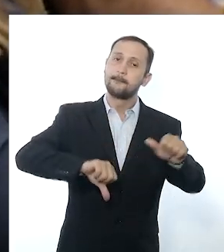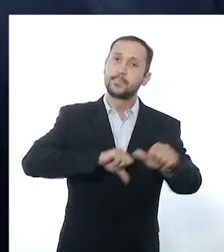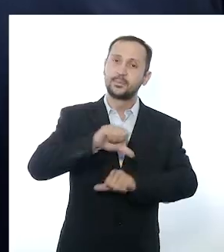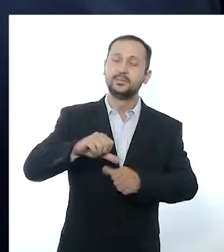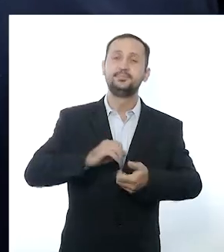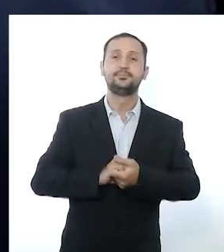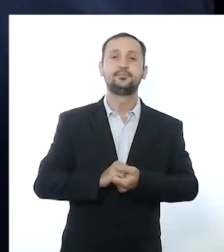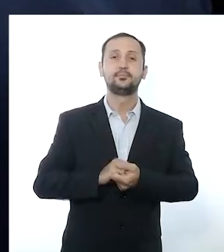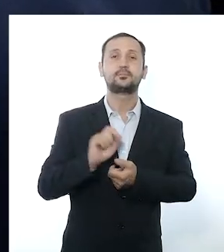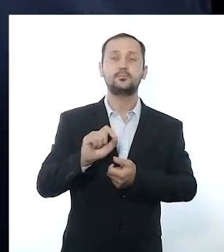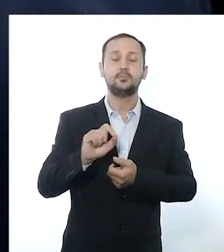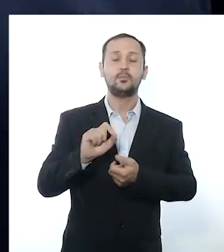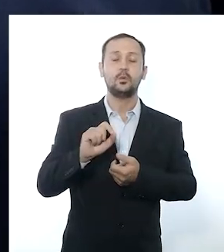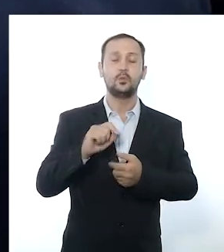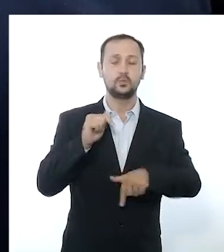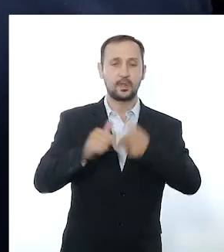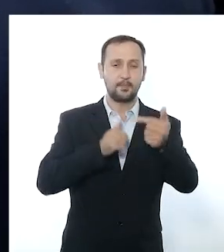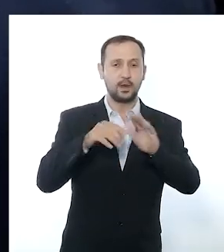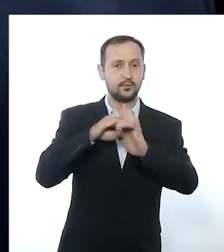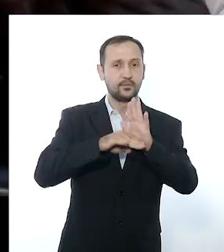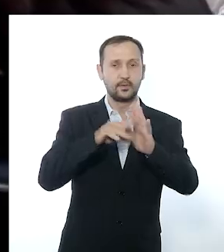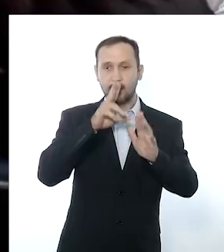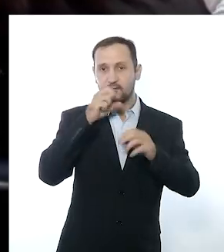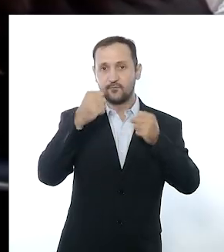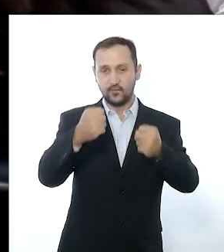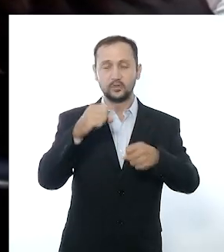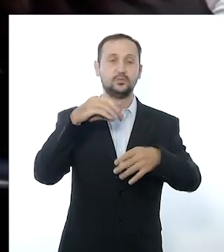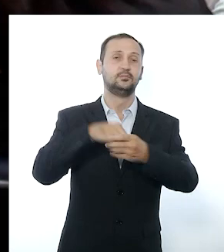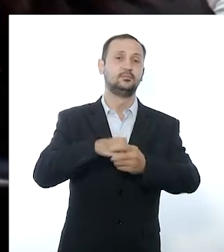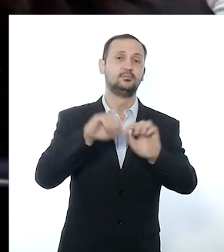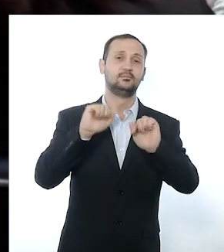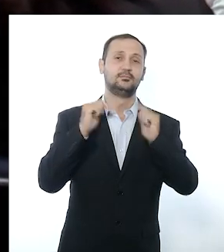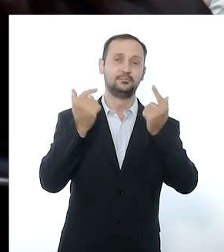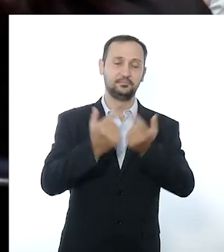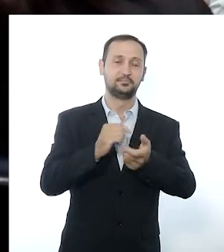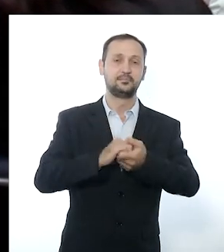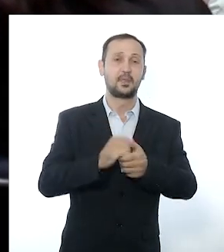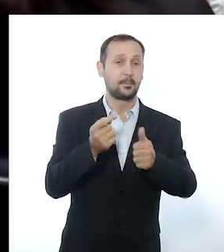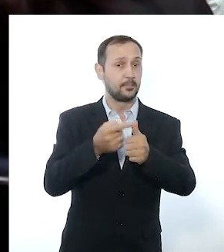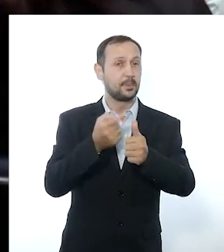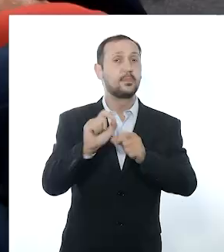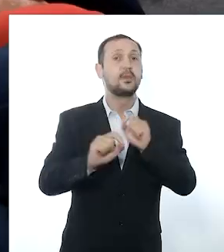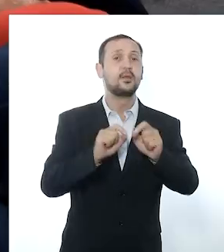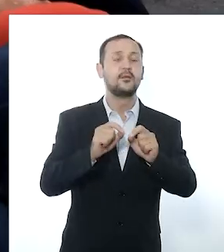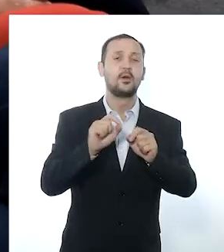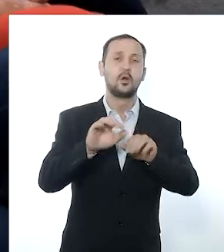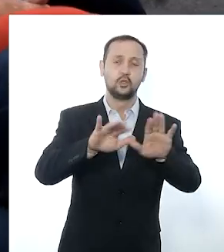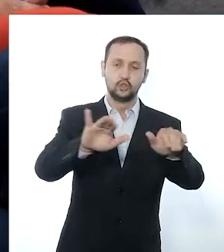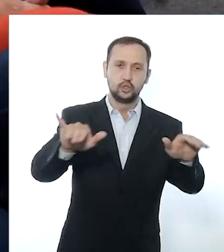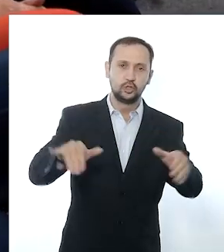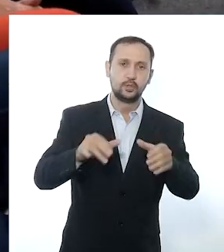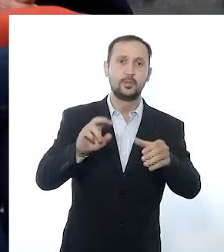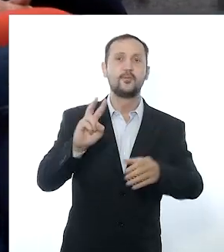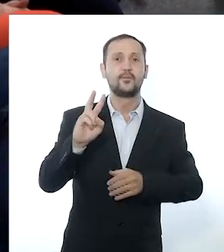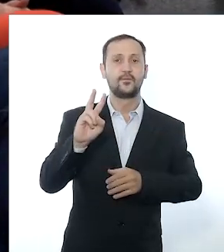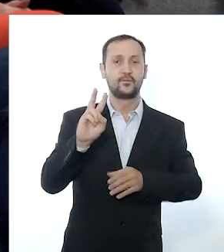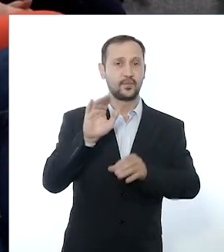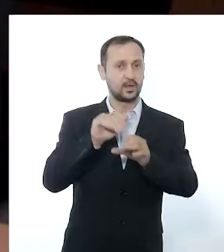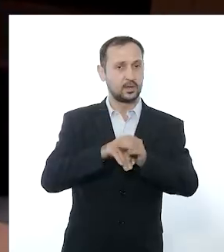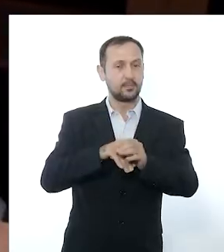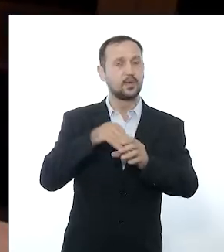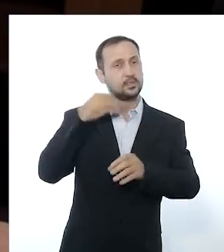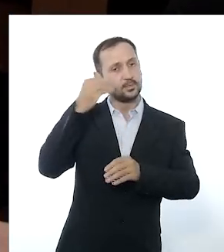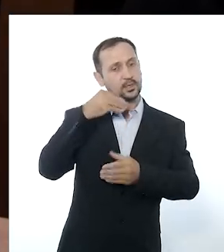suas atividades intensificam-se na Lemes. Uma das primeiras ações reúne vereadoras do Estado para troca de